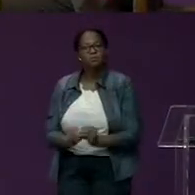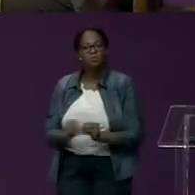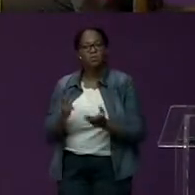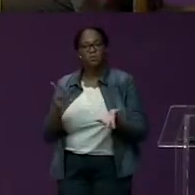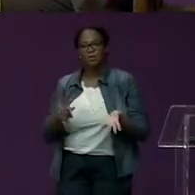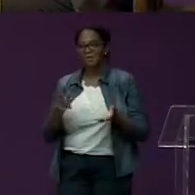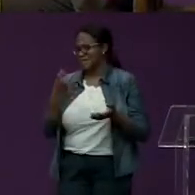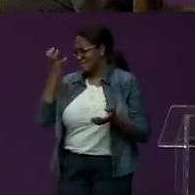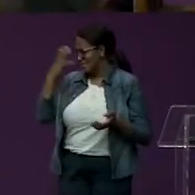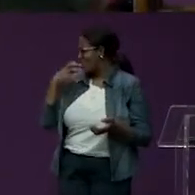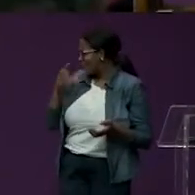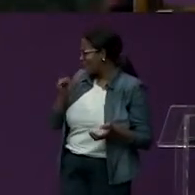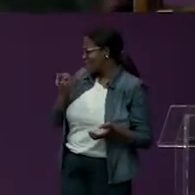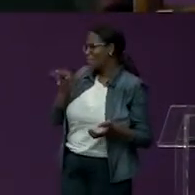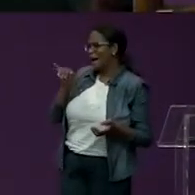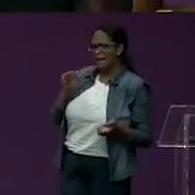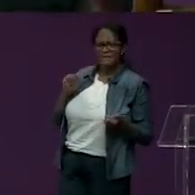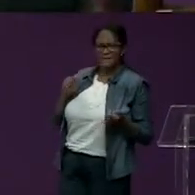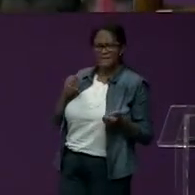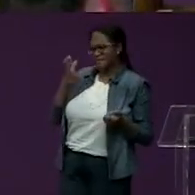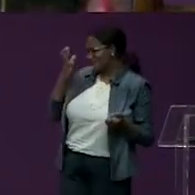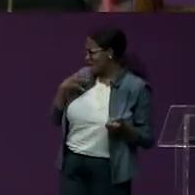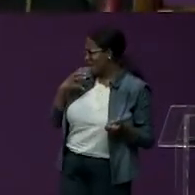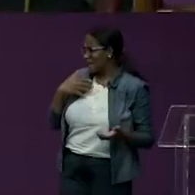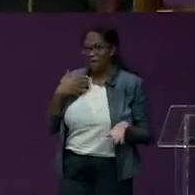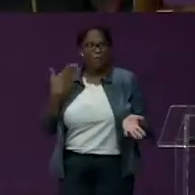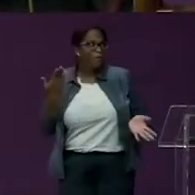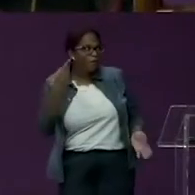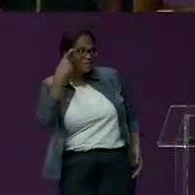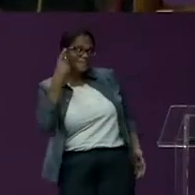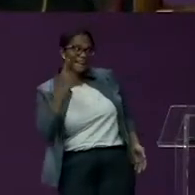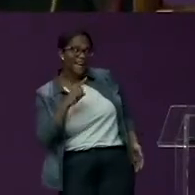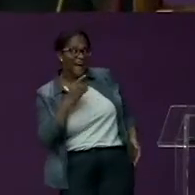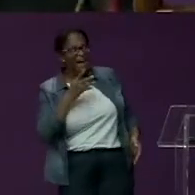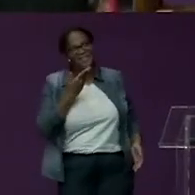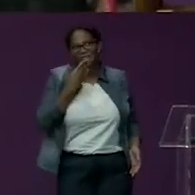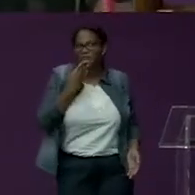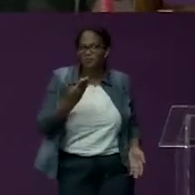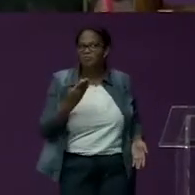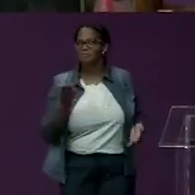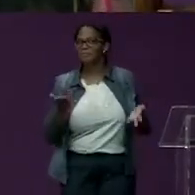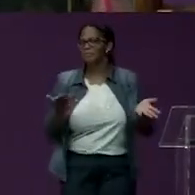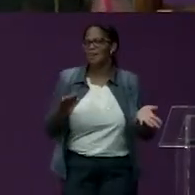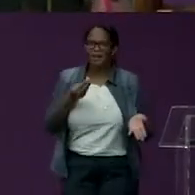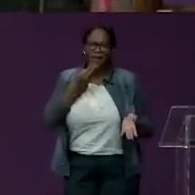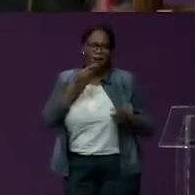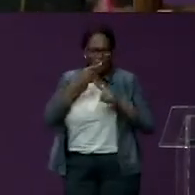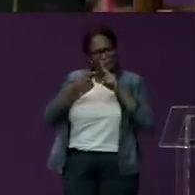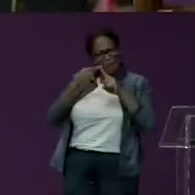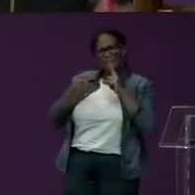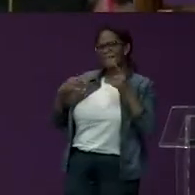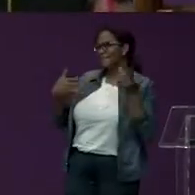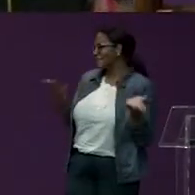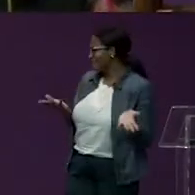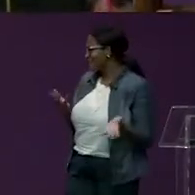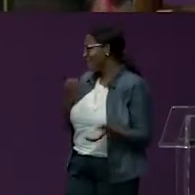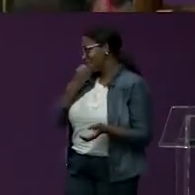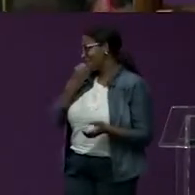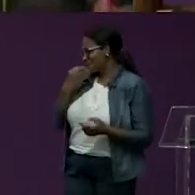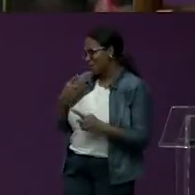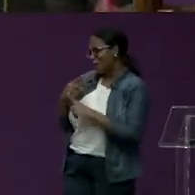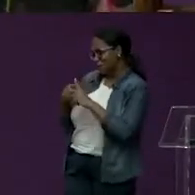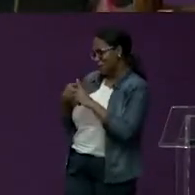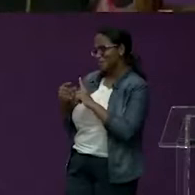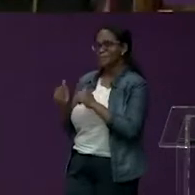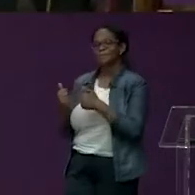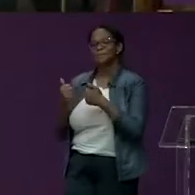Sério, Márcia? Pô, sei lá, né? Assim, tipo, Um pouquinho só. Tá bom, um pouquinho.